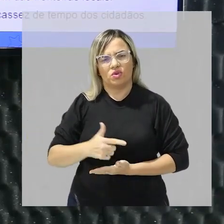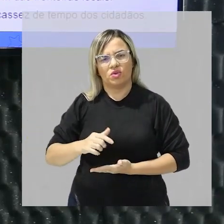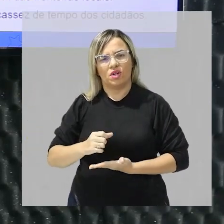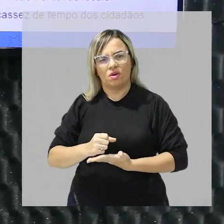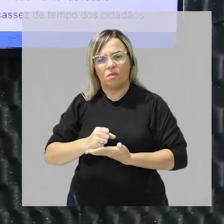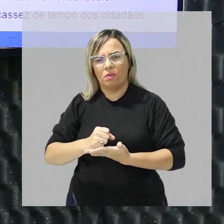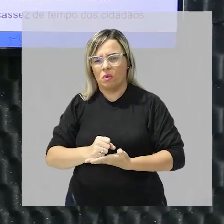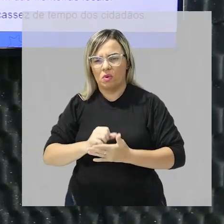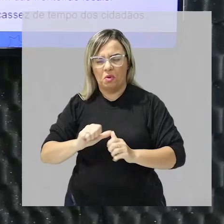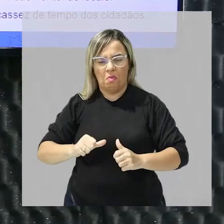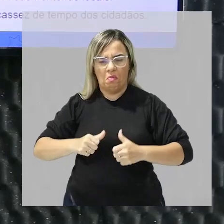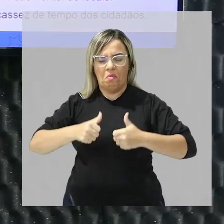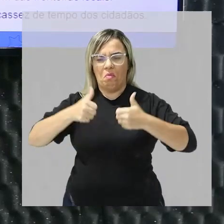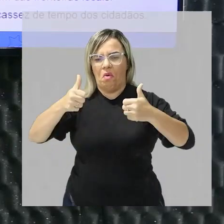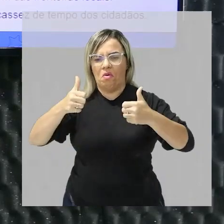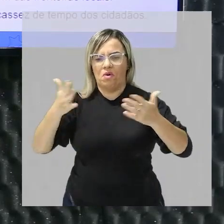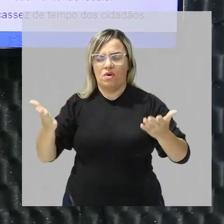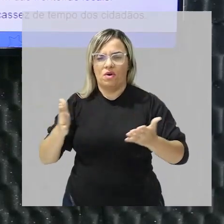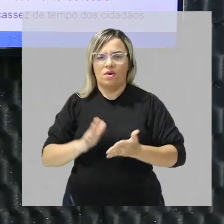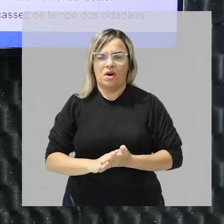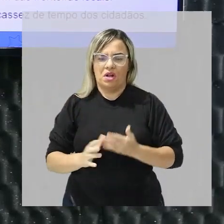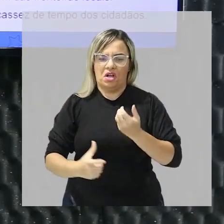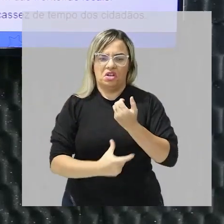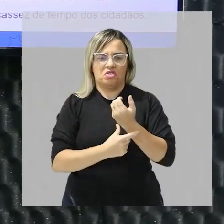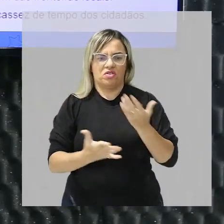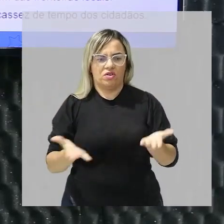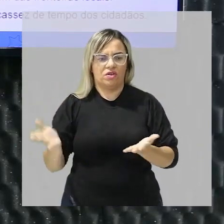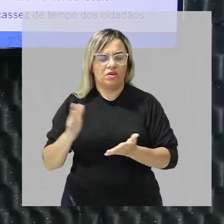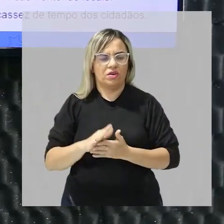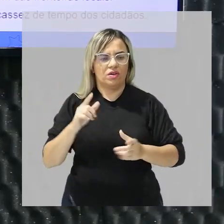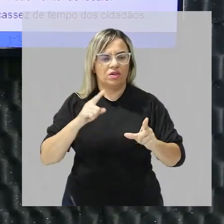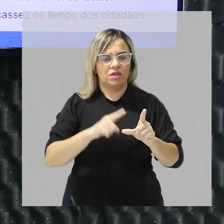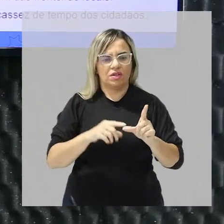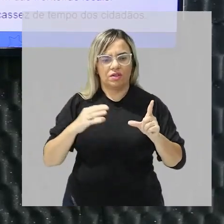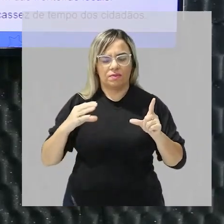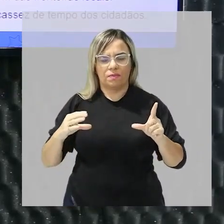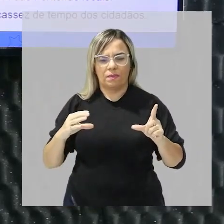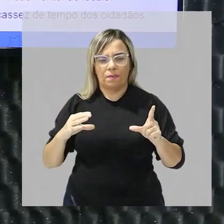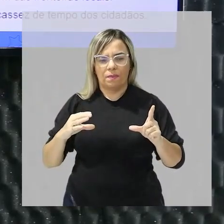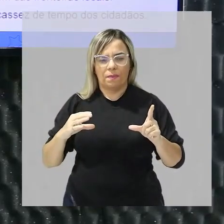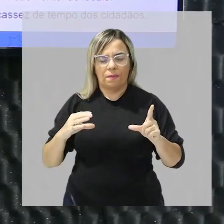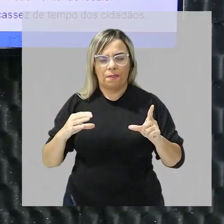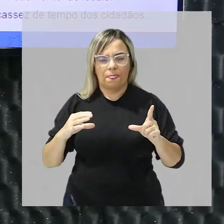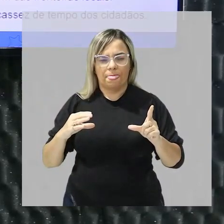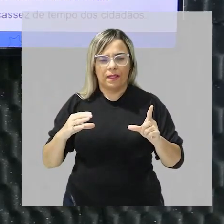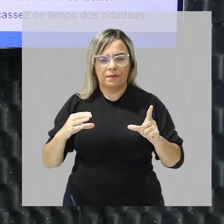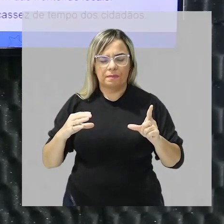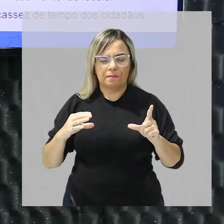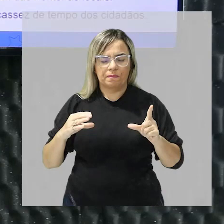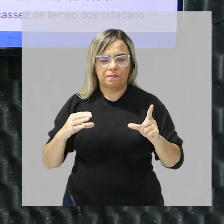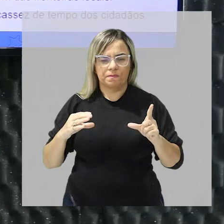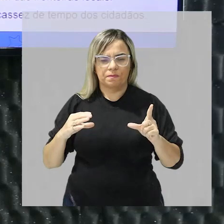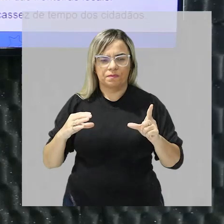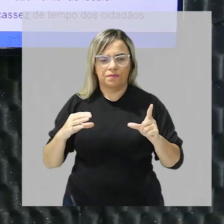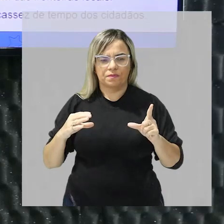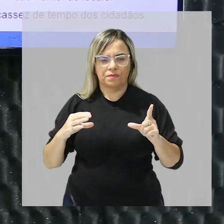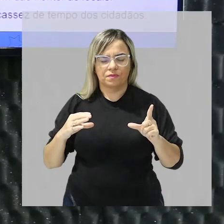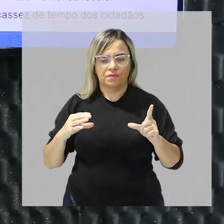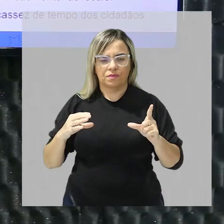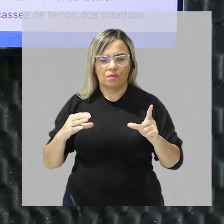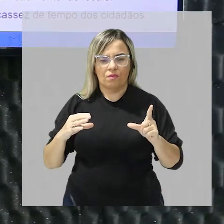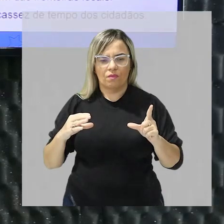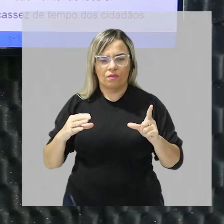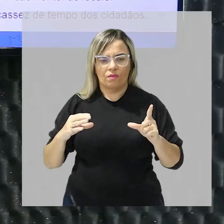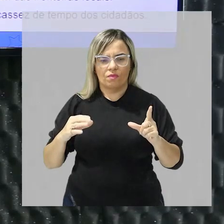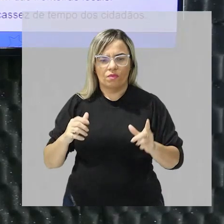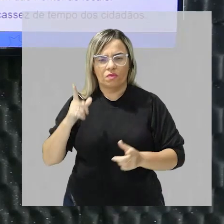isso. Letra C. Garantir o controle das informações geradas nas mobilizações. Não tem muito